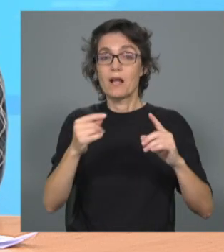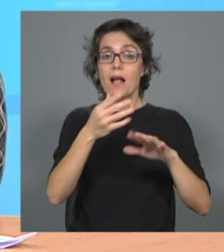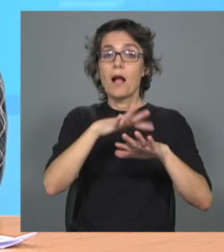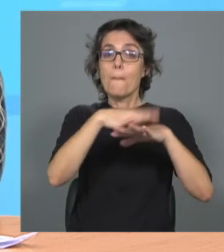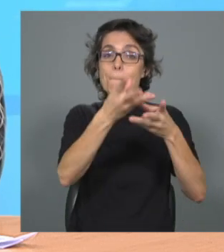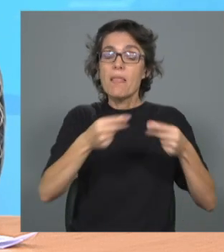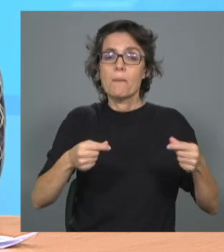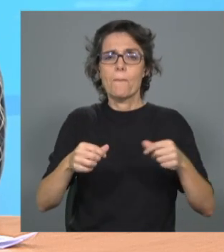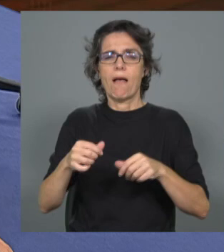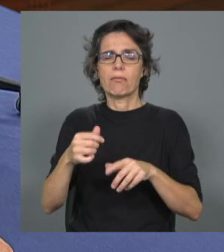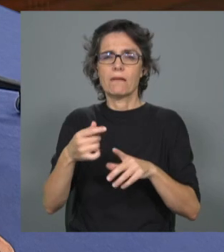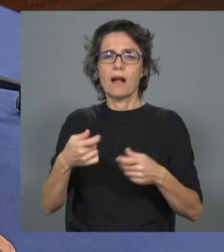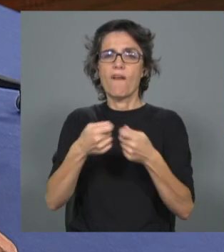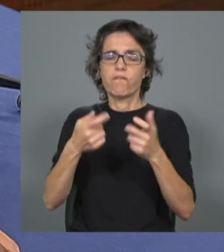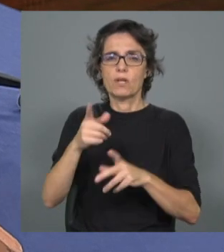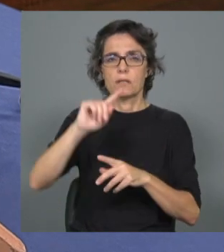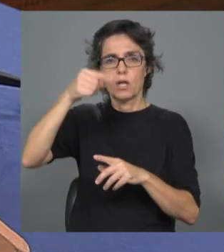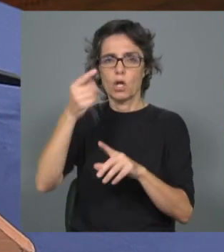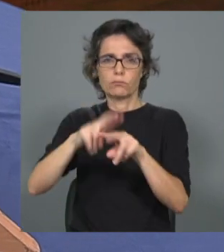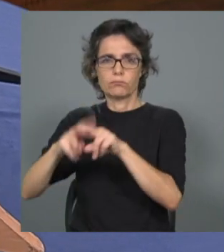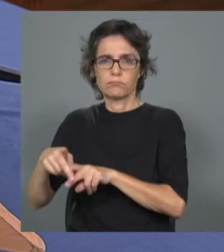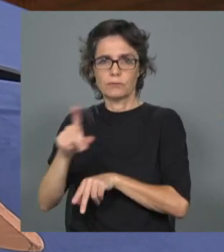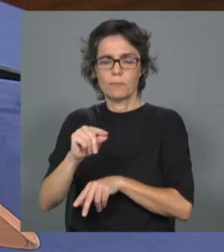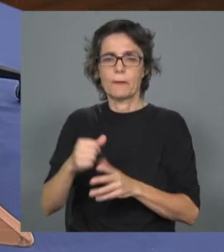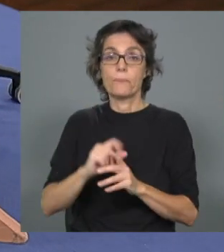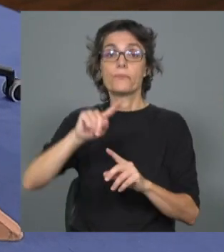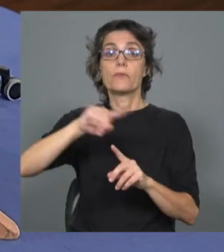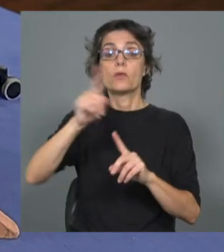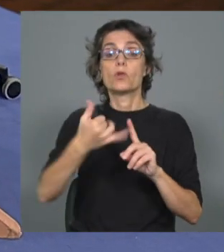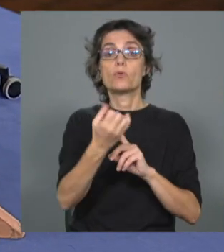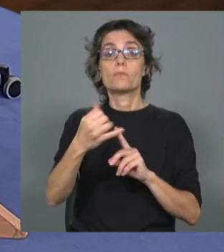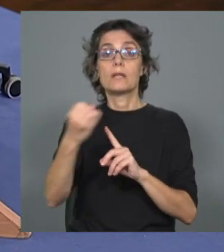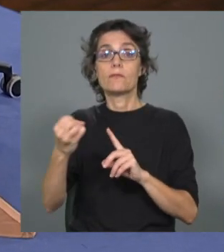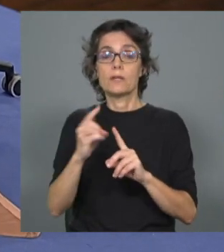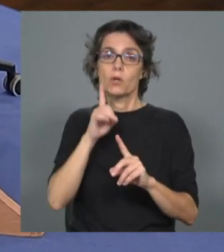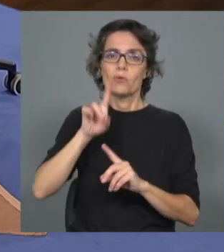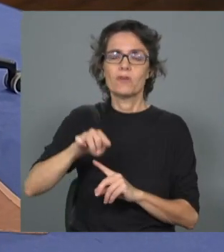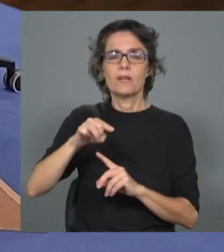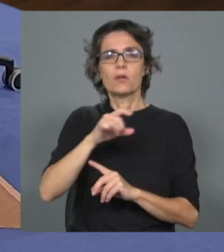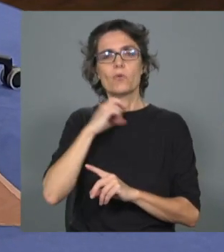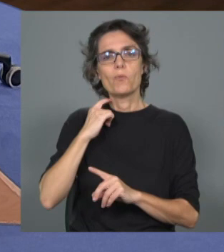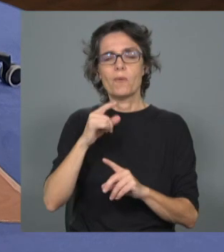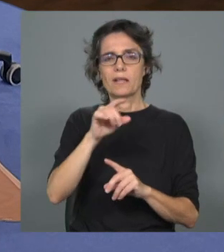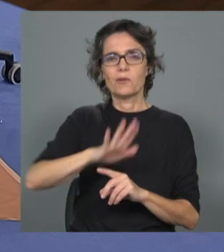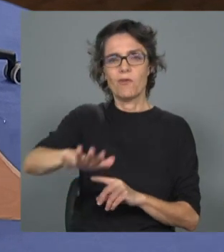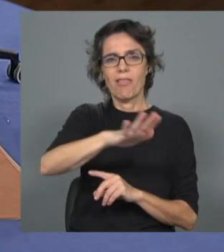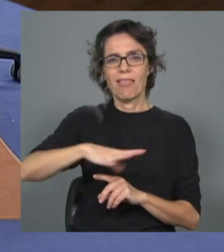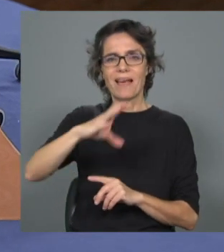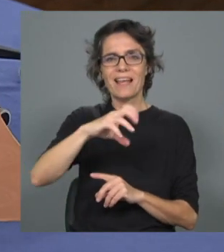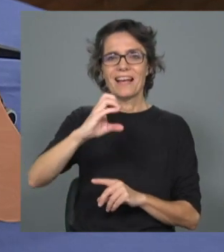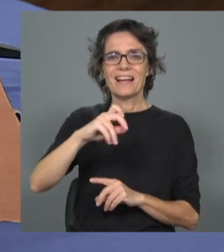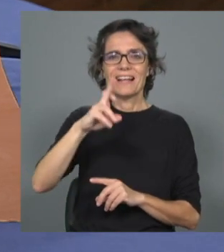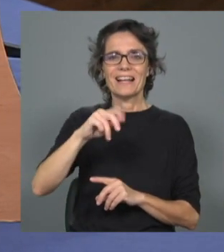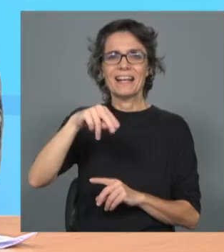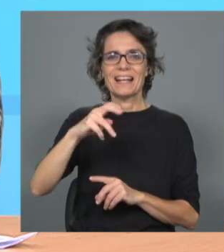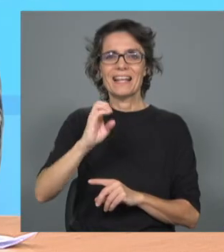outras coisas. E depois voltei em 2020, depois de uns anos como pároco ali em Carnaxide. E pronto, a minha vida é um